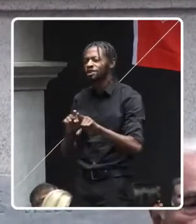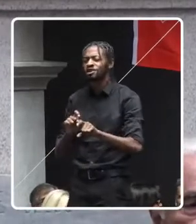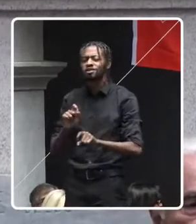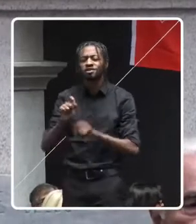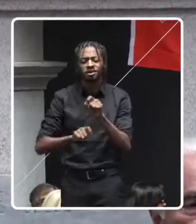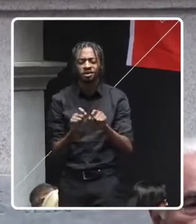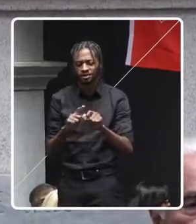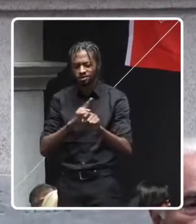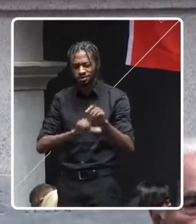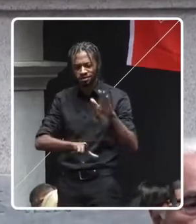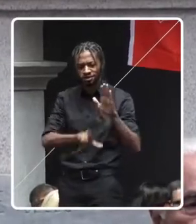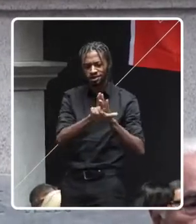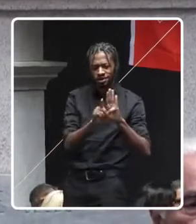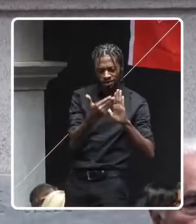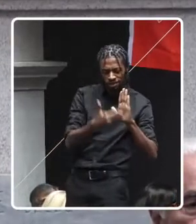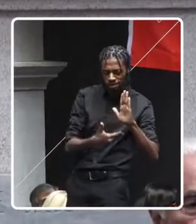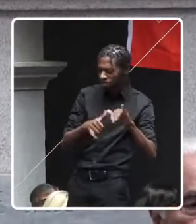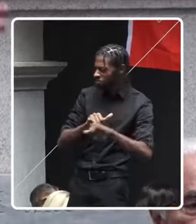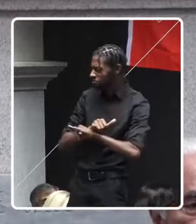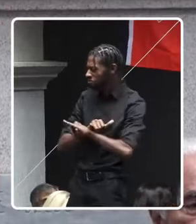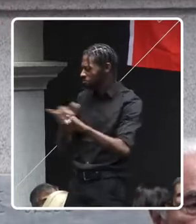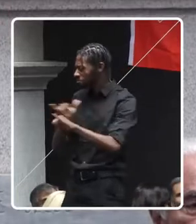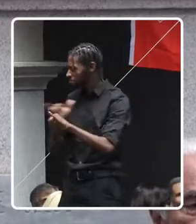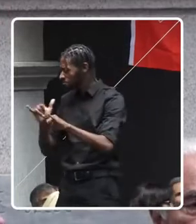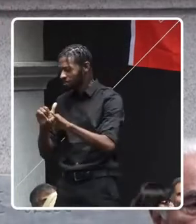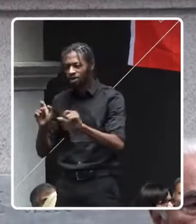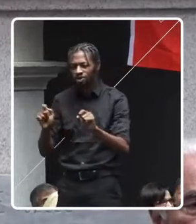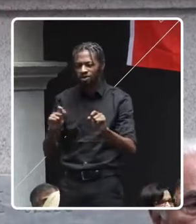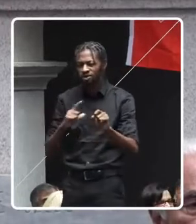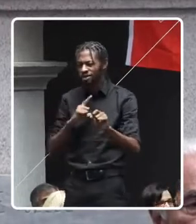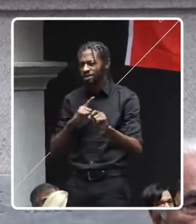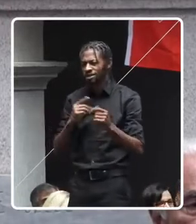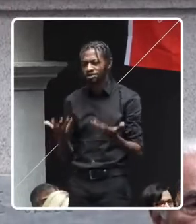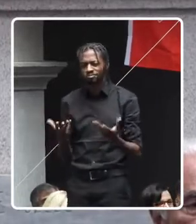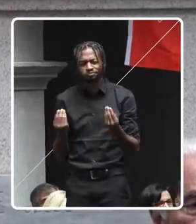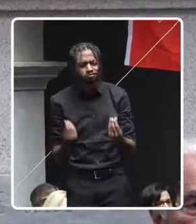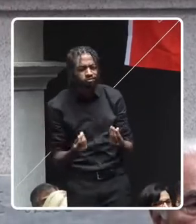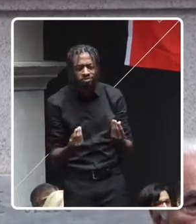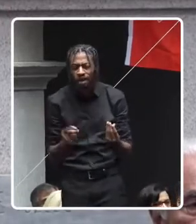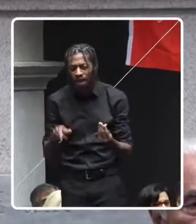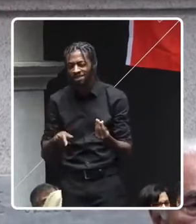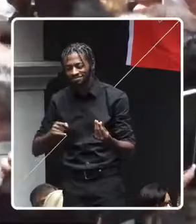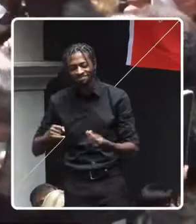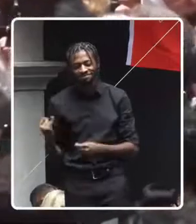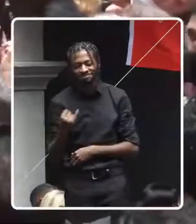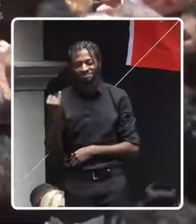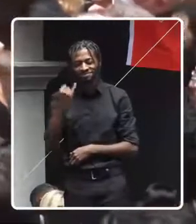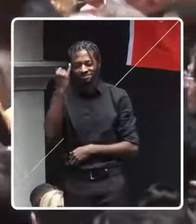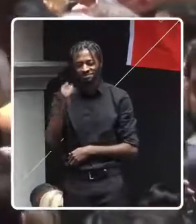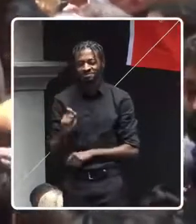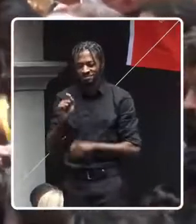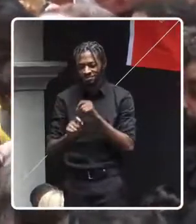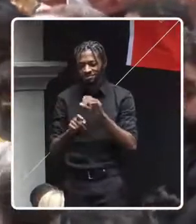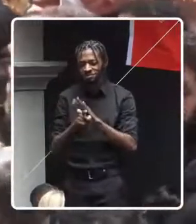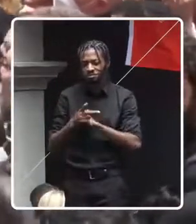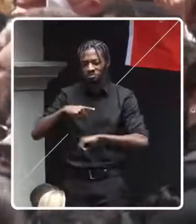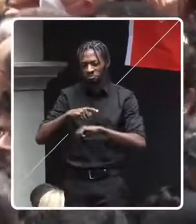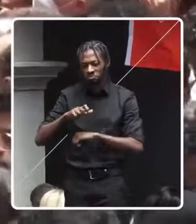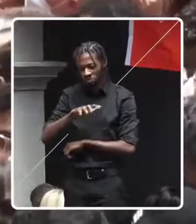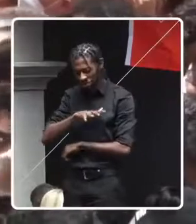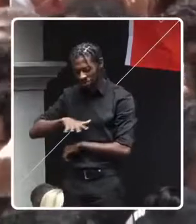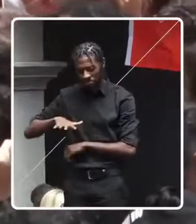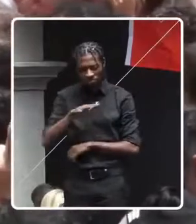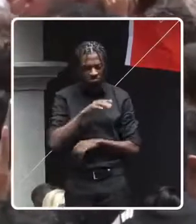de legalidade com publicidade me permite caminhar para o terceiro elemento fundamental do Estado democrático de